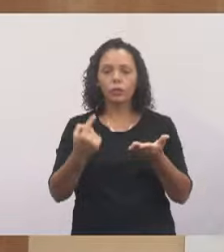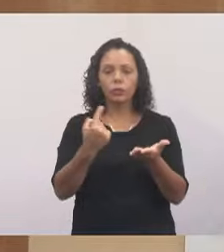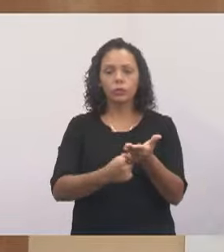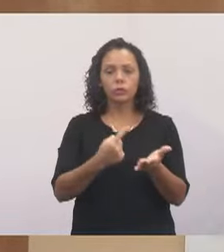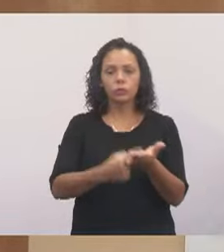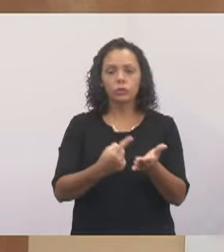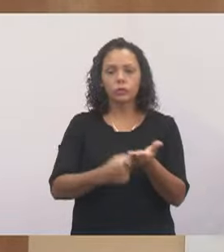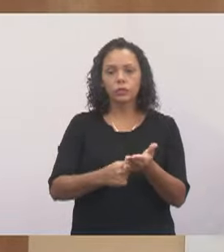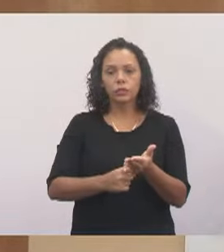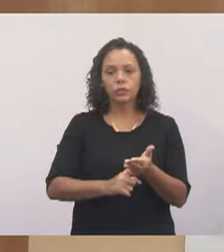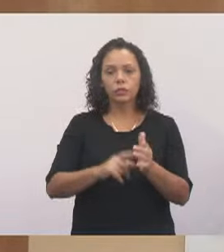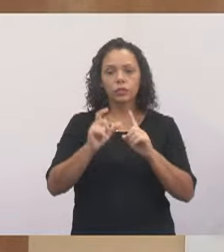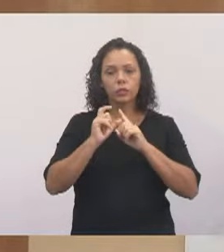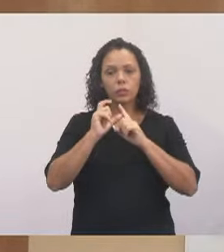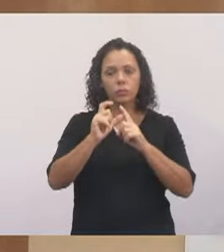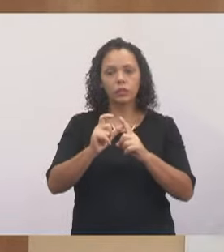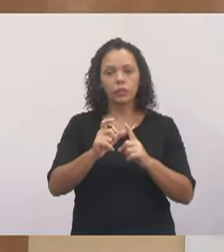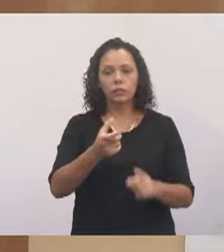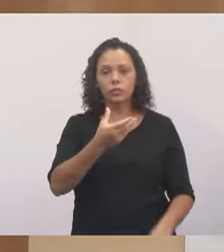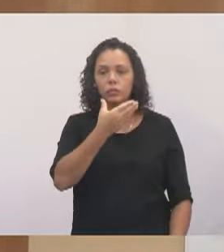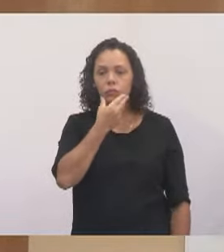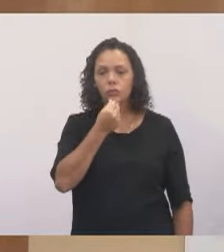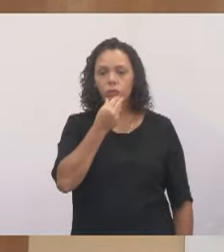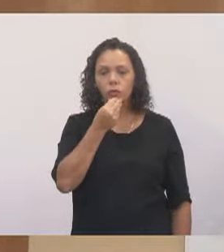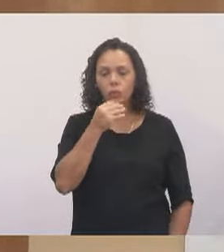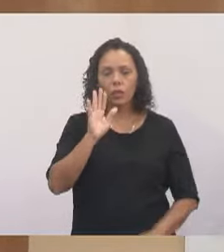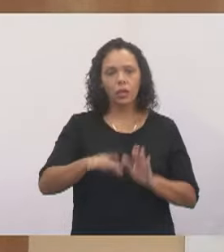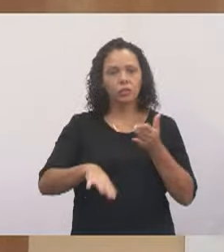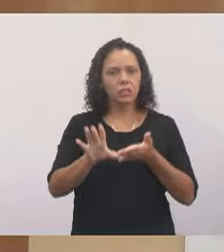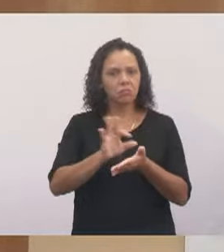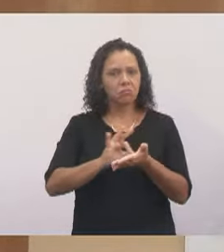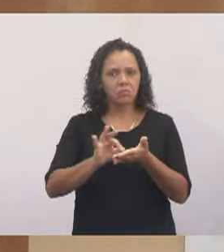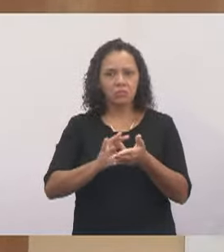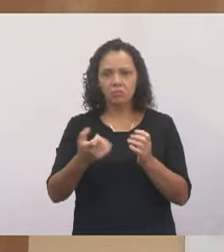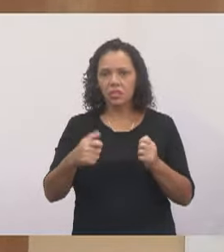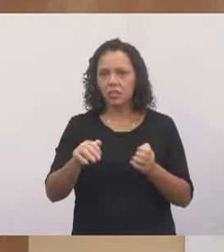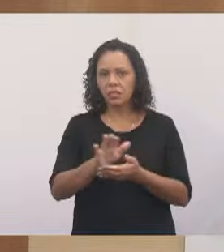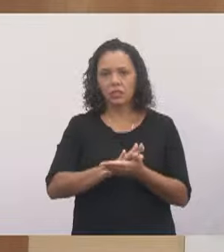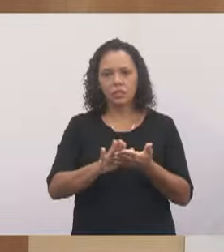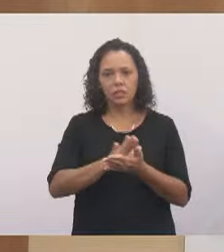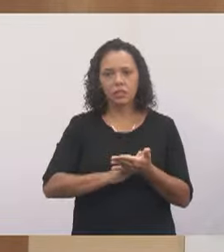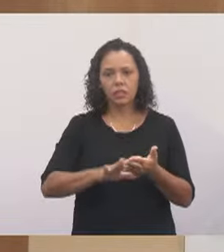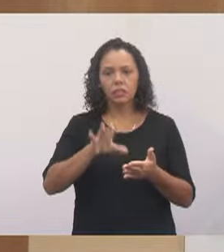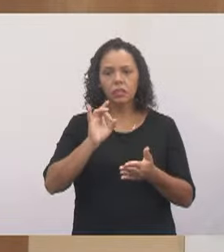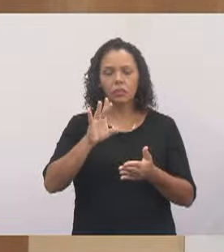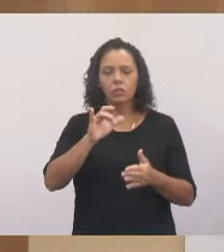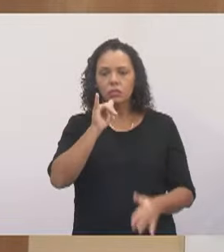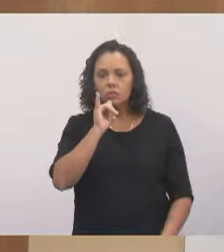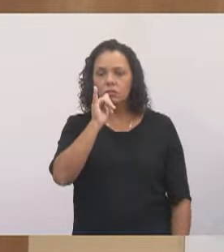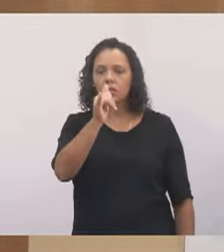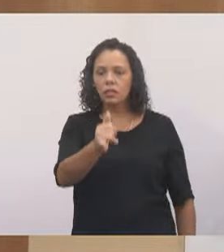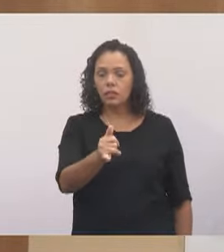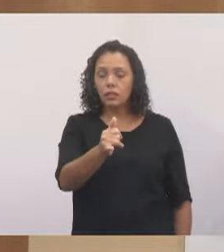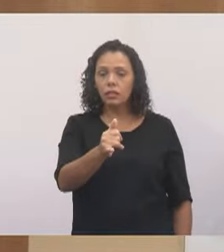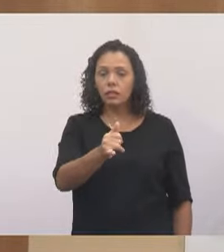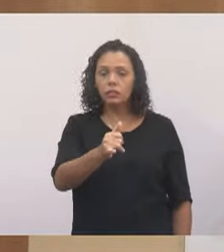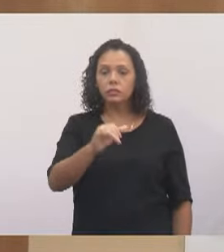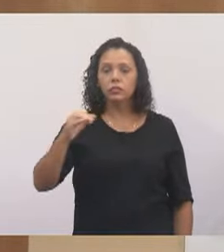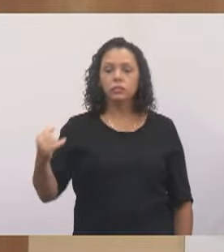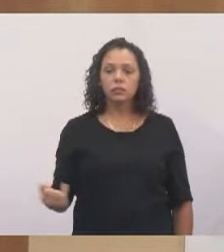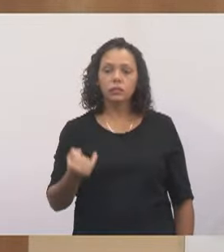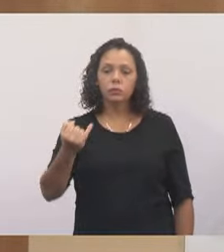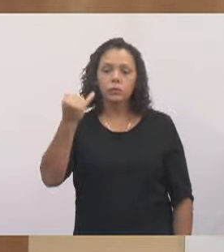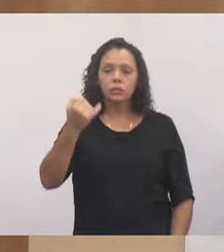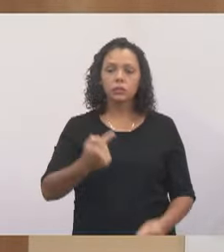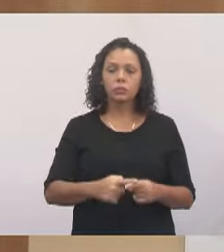a palavra de um homem, ela, às vezes, não precisa ser escrita, ela pode ser tratada verbalmente, e esse trato é muito importante,